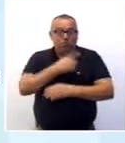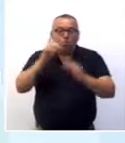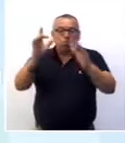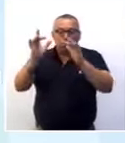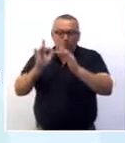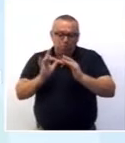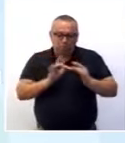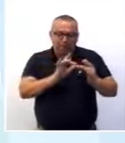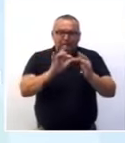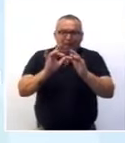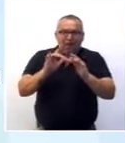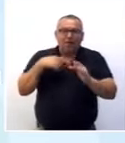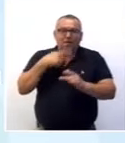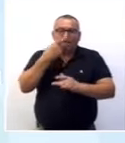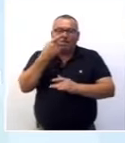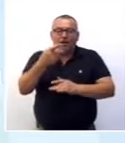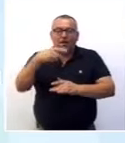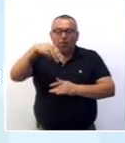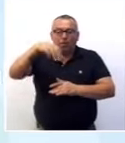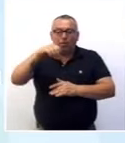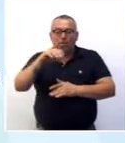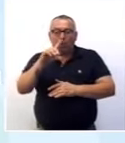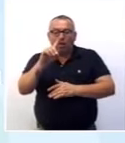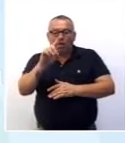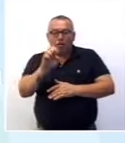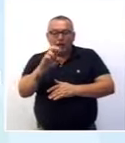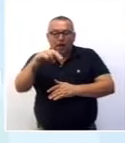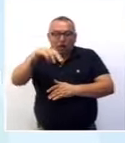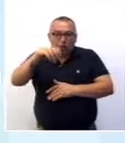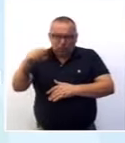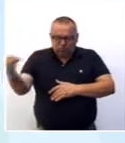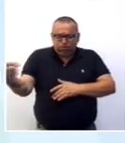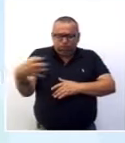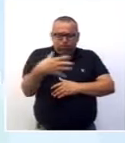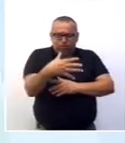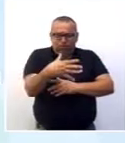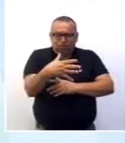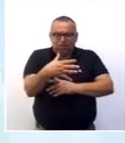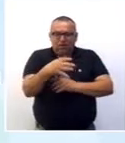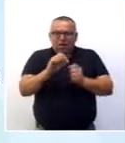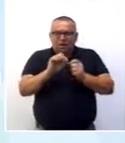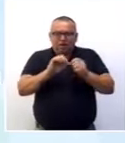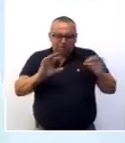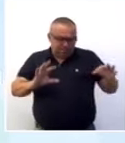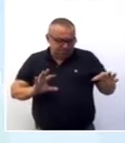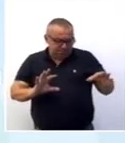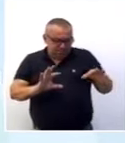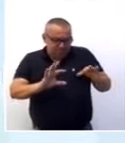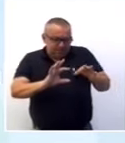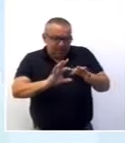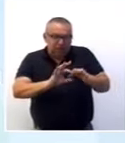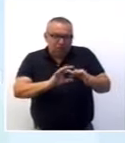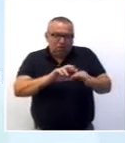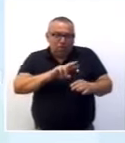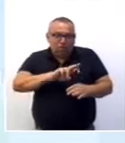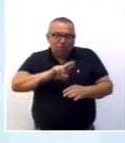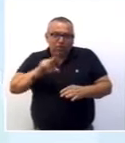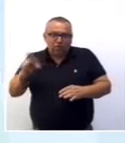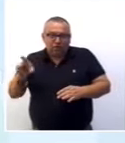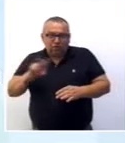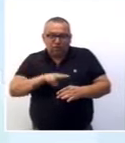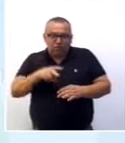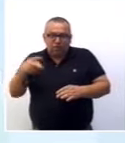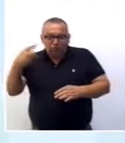relacionar quando nós falamos da questão do moderno é fazer uma ligação com o seu antônimo, né?